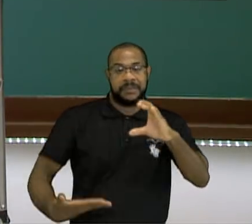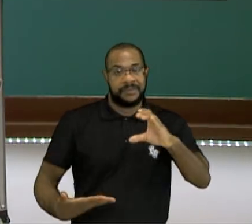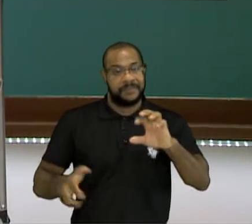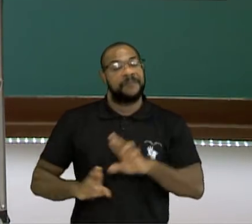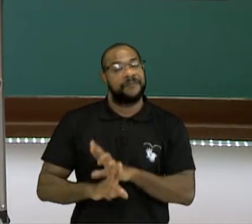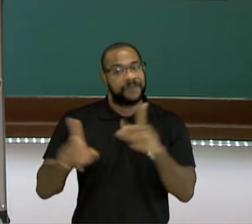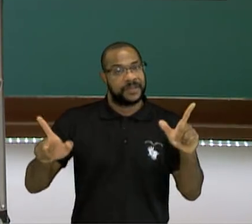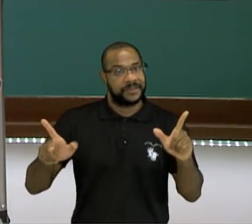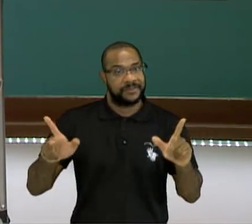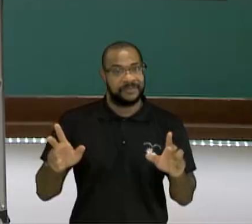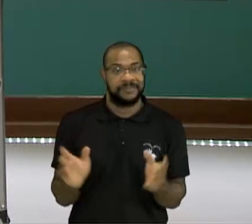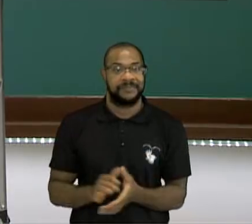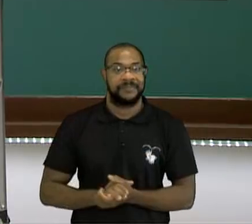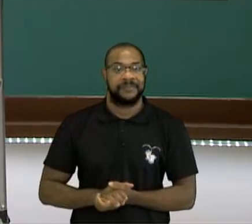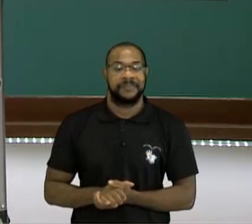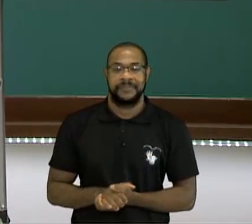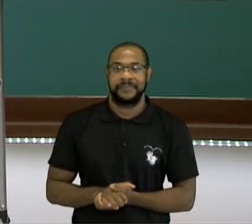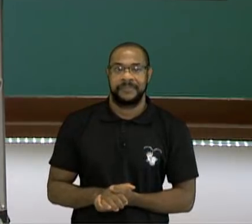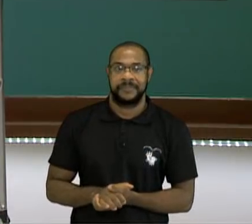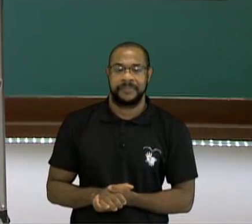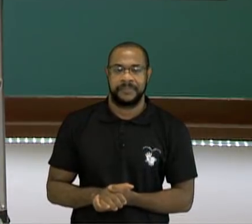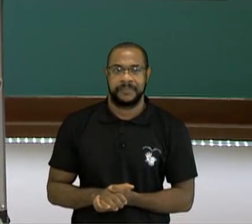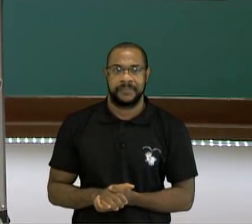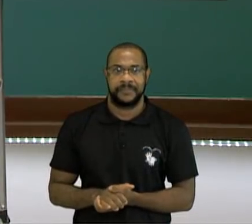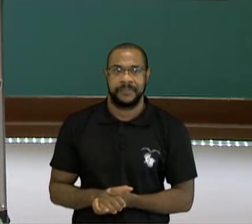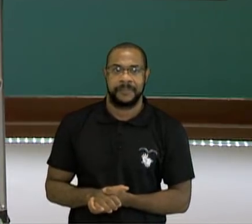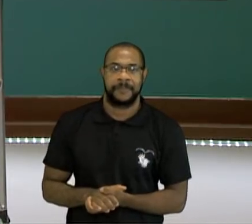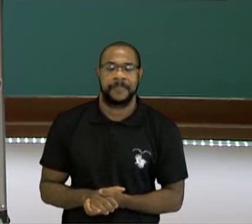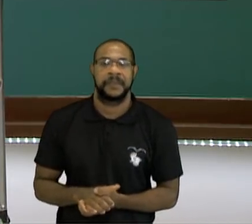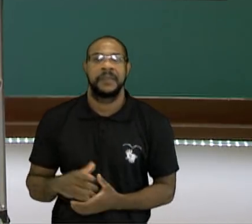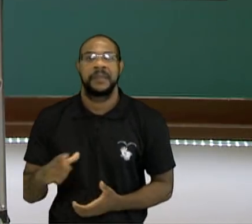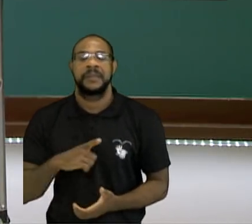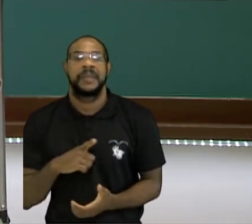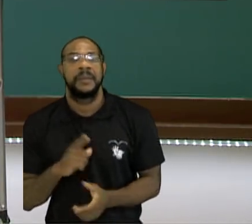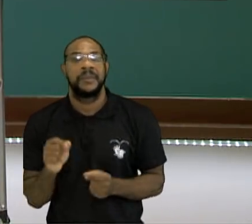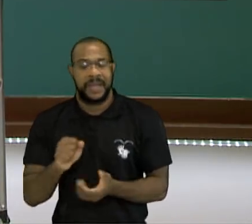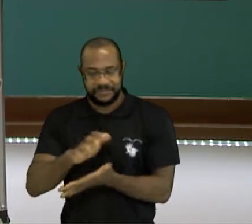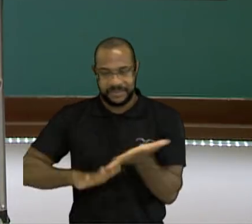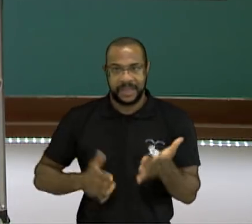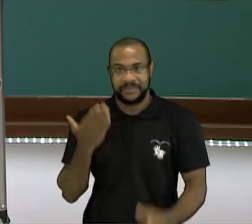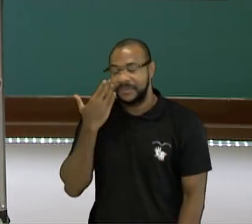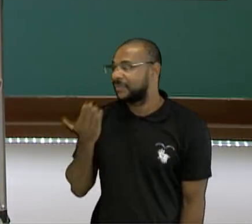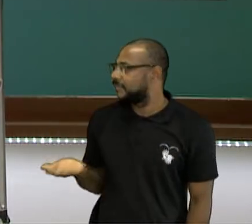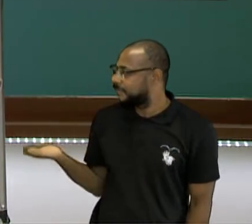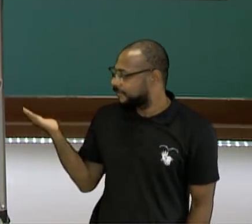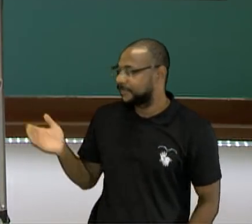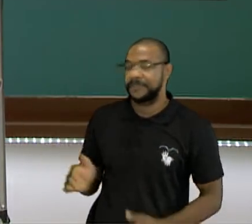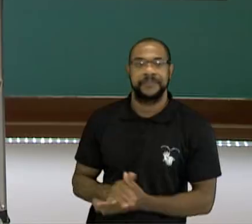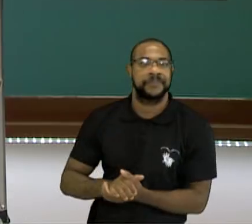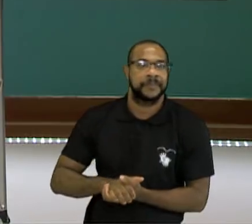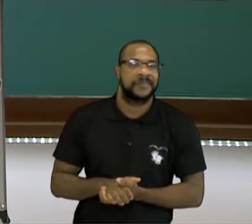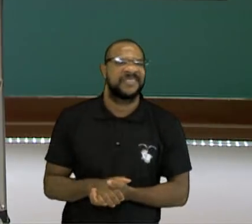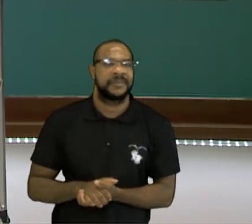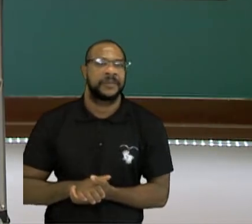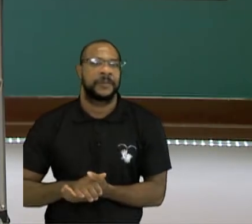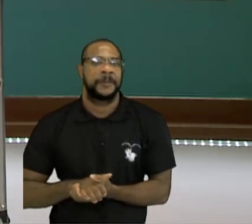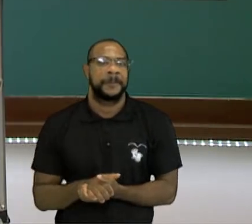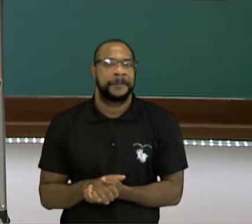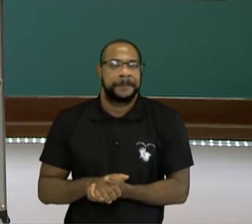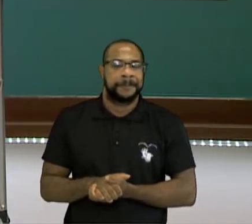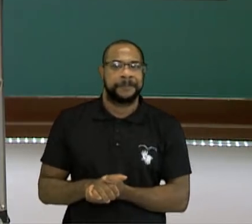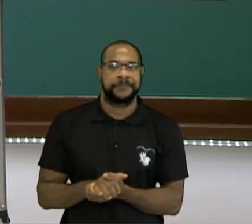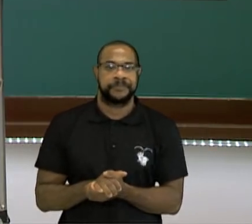entre si, certo? E aí, temos aqui uma atividade para a gente pensar juntos, a refletir e depois